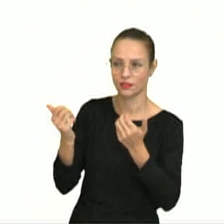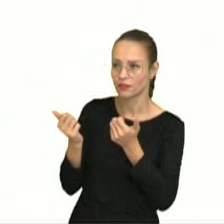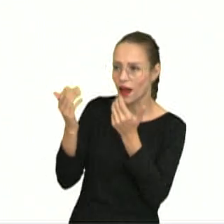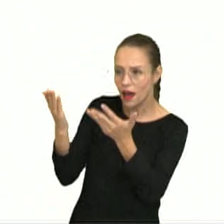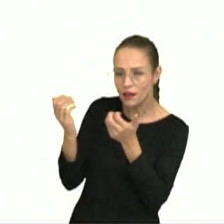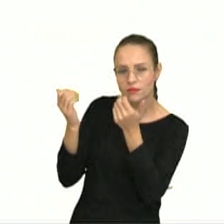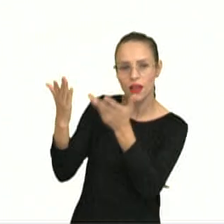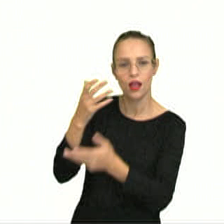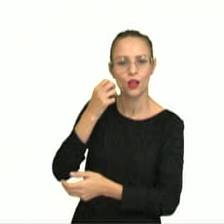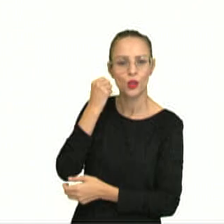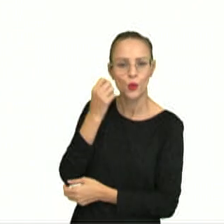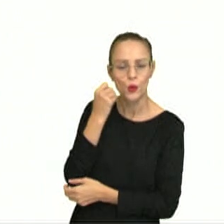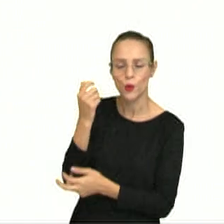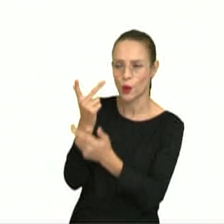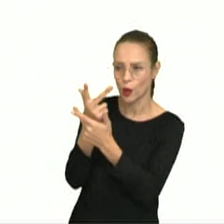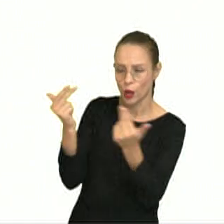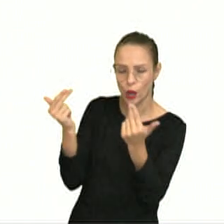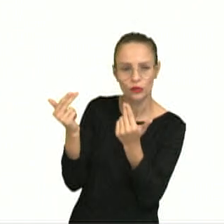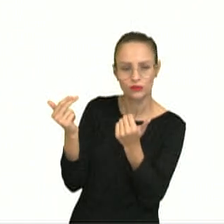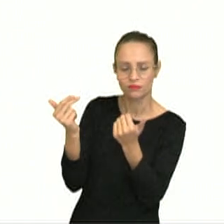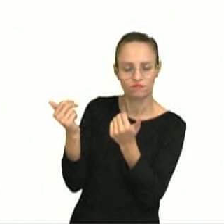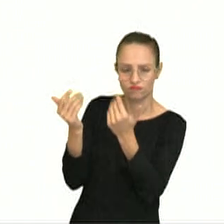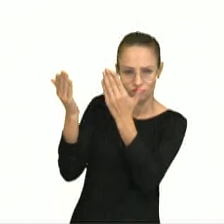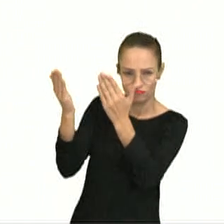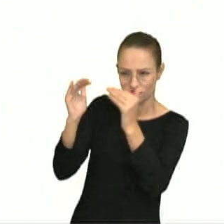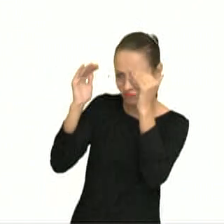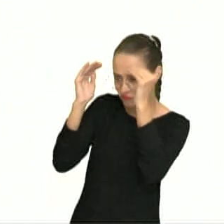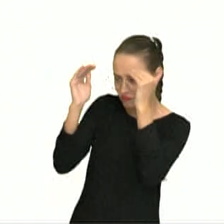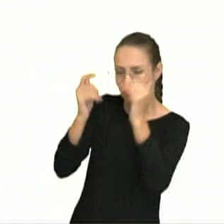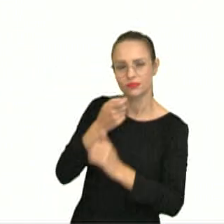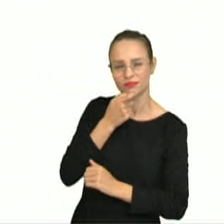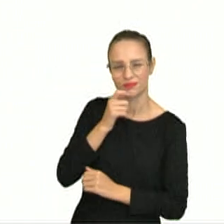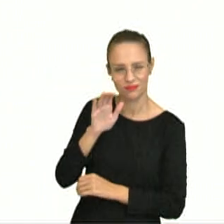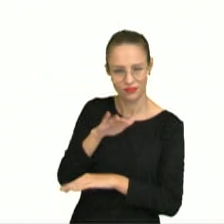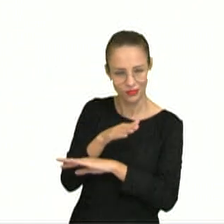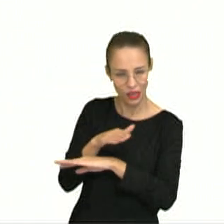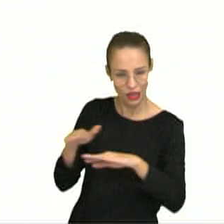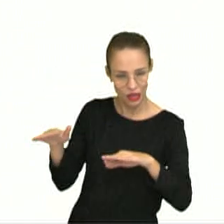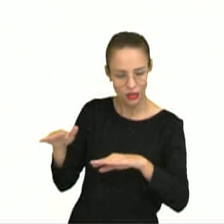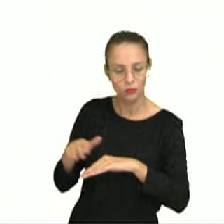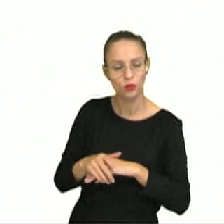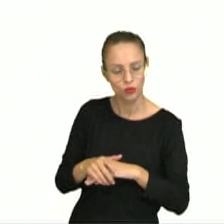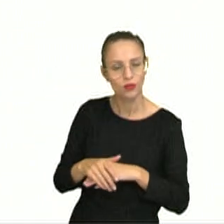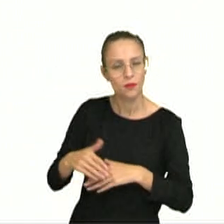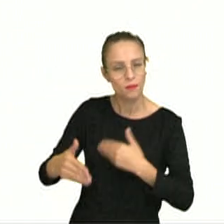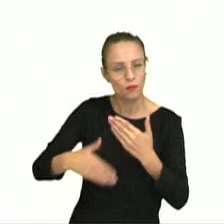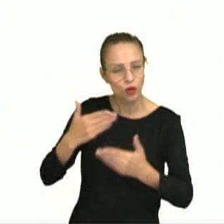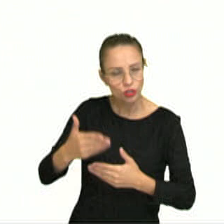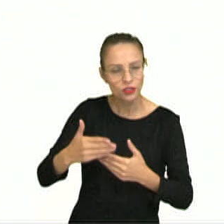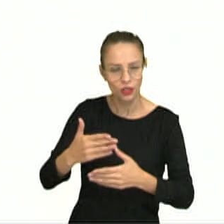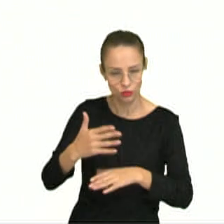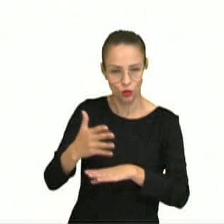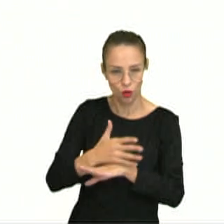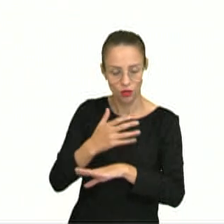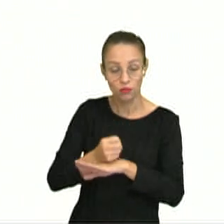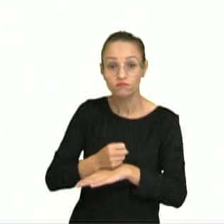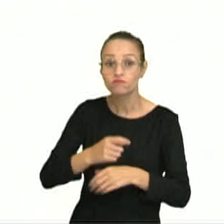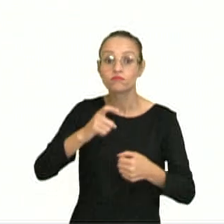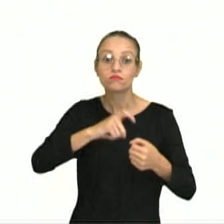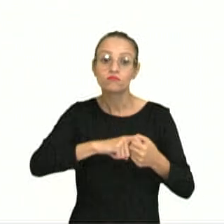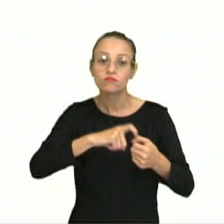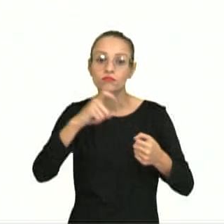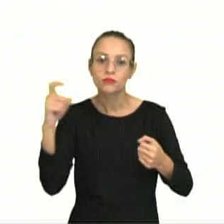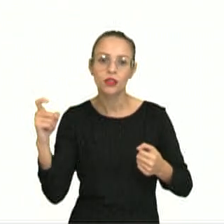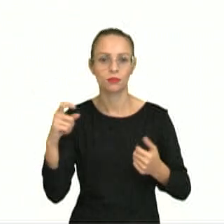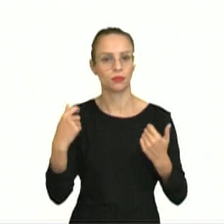lucro, de responder a uma outra nação, como no caso da Inglaterra, esse processo colonial. Quando você se torna independente, você tem que